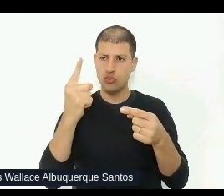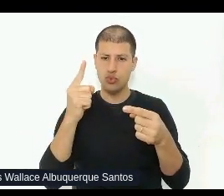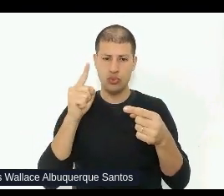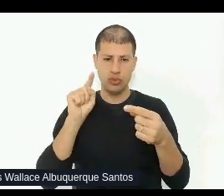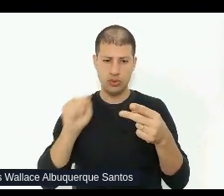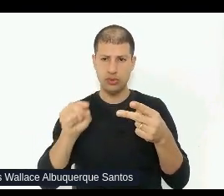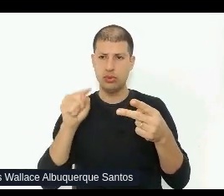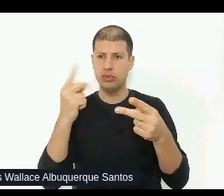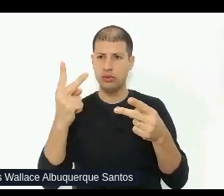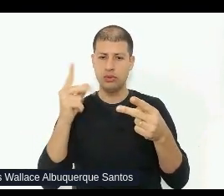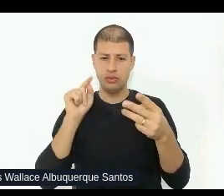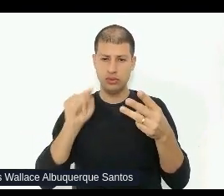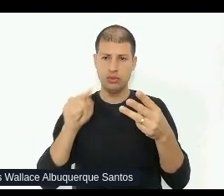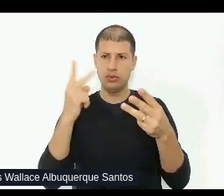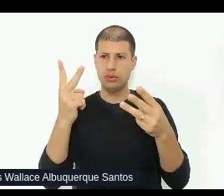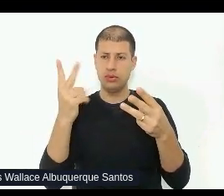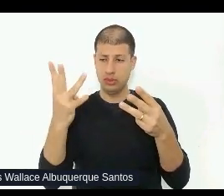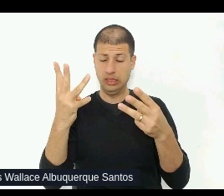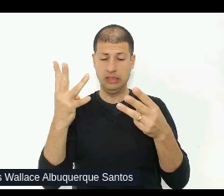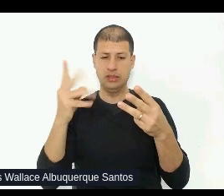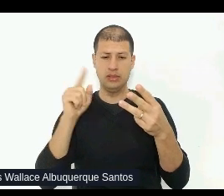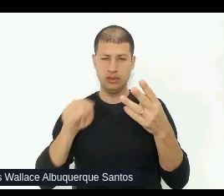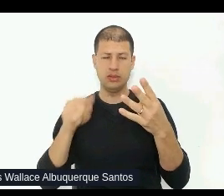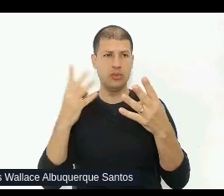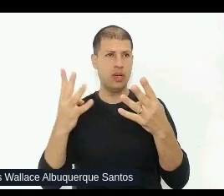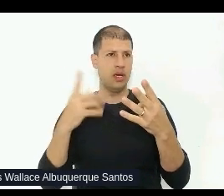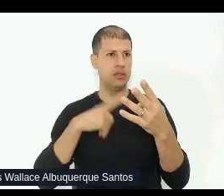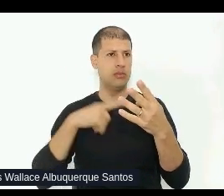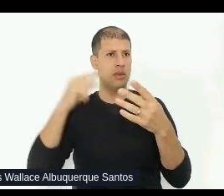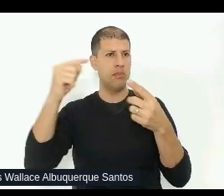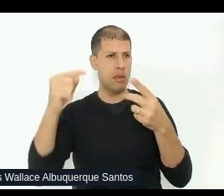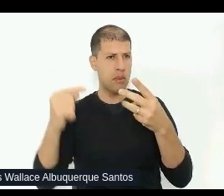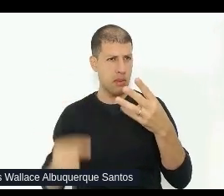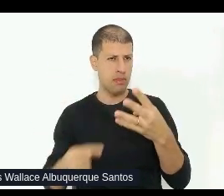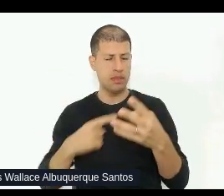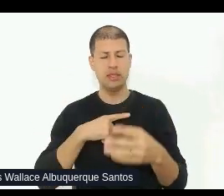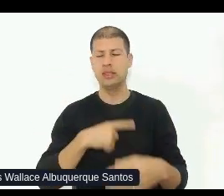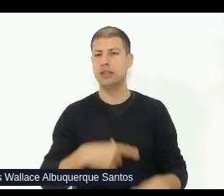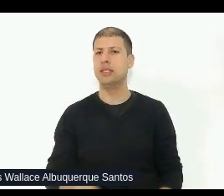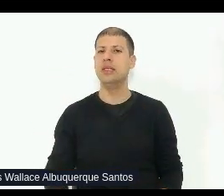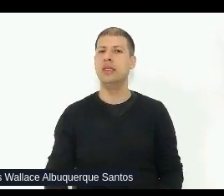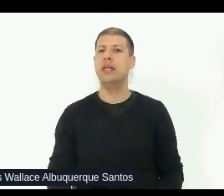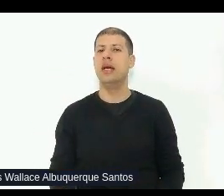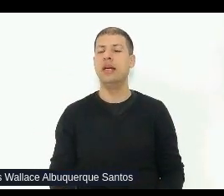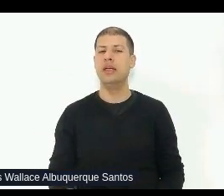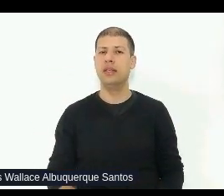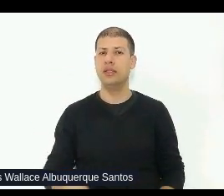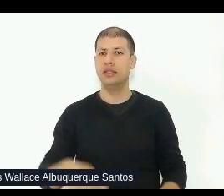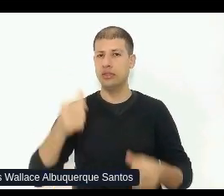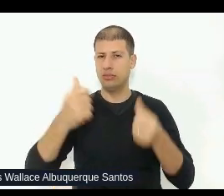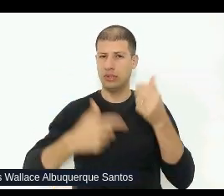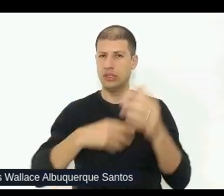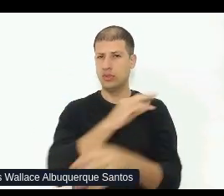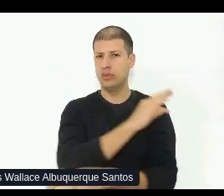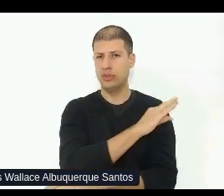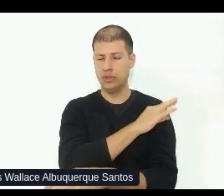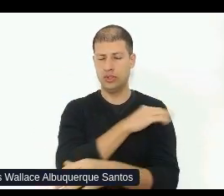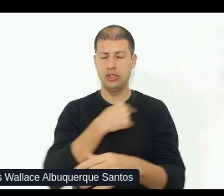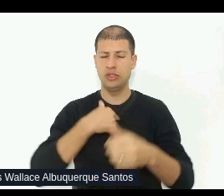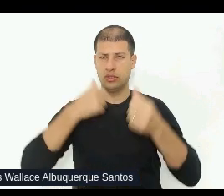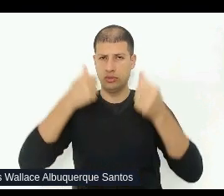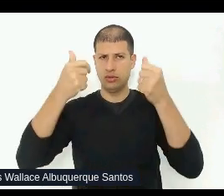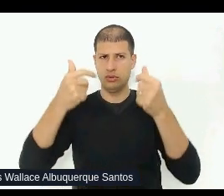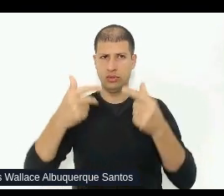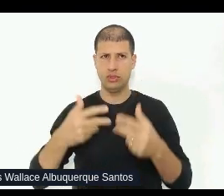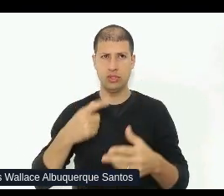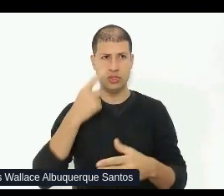que fica embaixo. E aí, a partir daquela descrição técnica lá daquela spec, eu fiz essa outra descrição. Vou dar uma lida